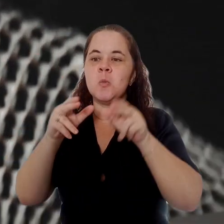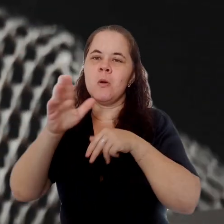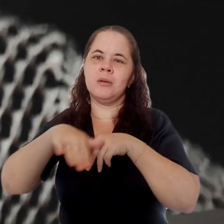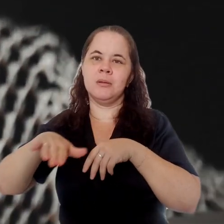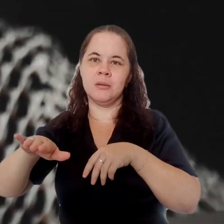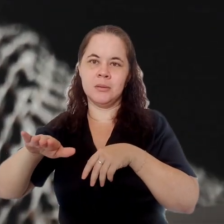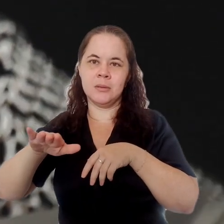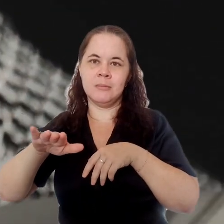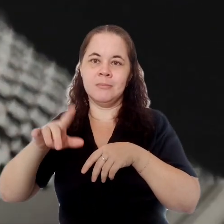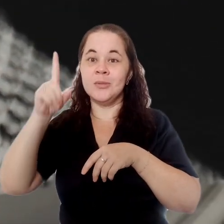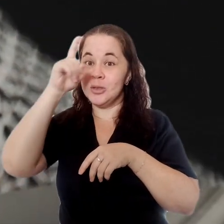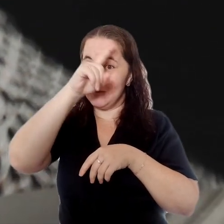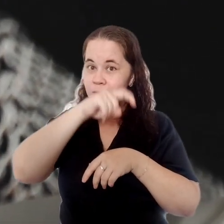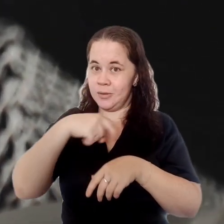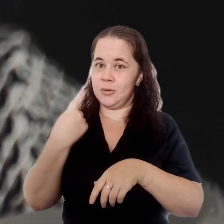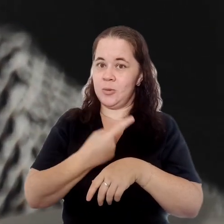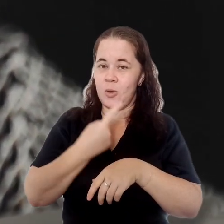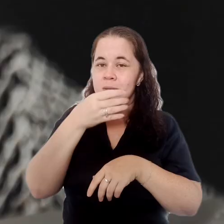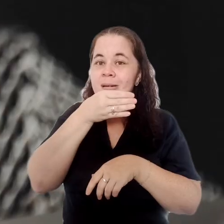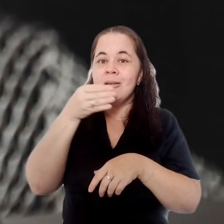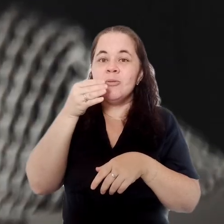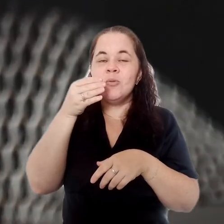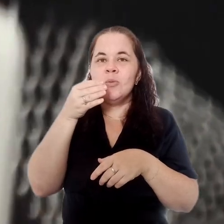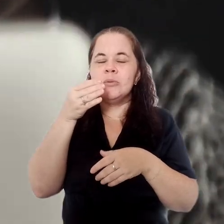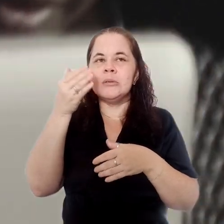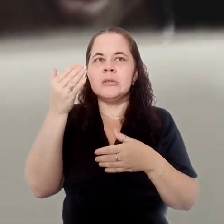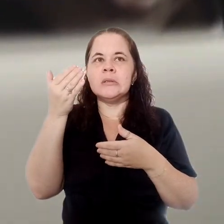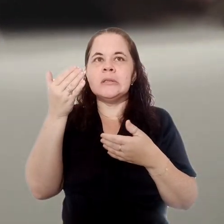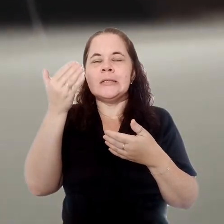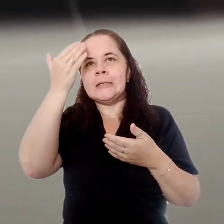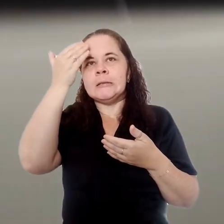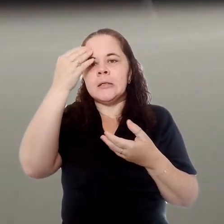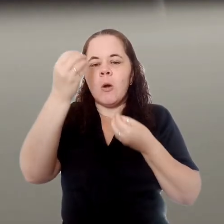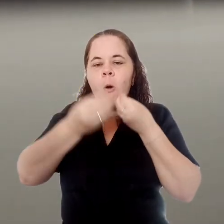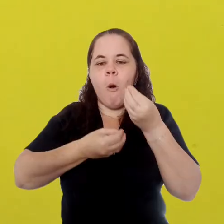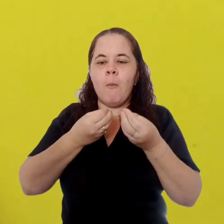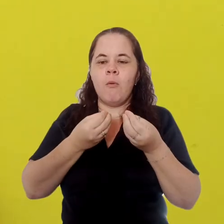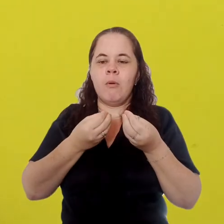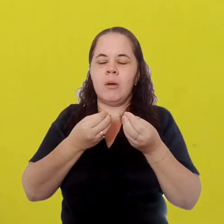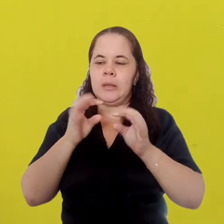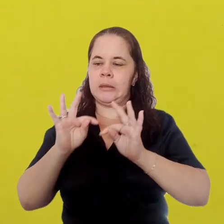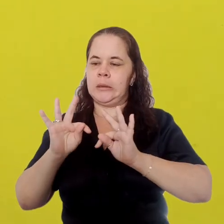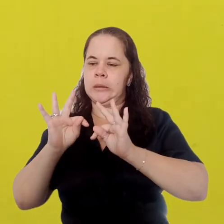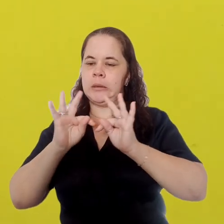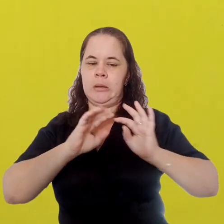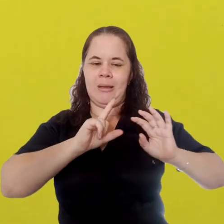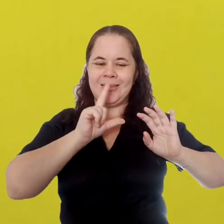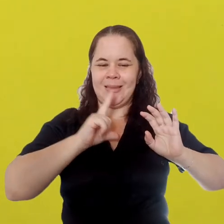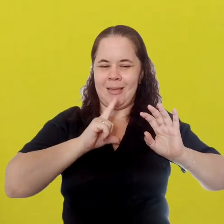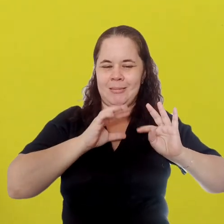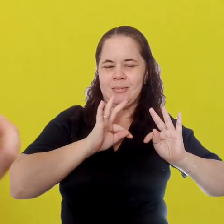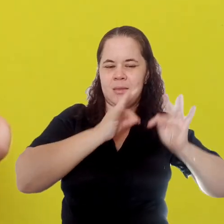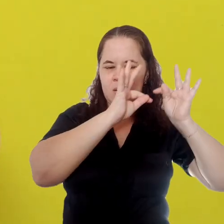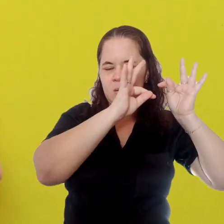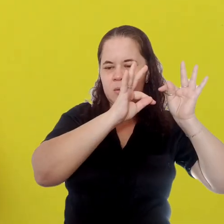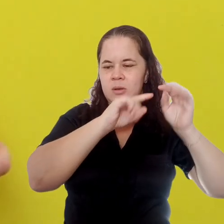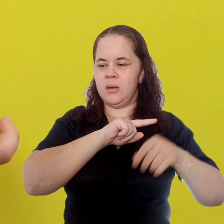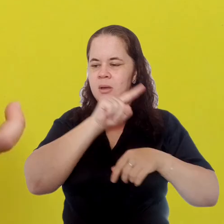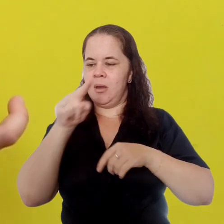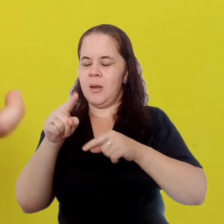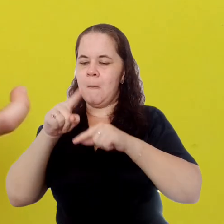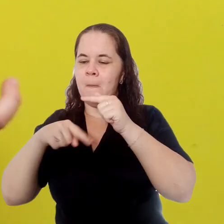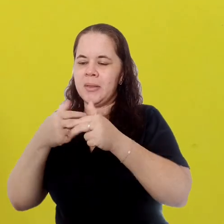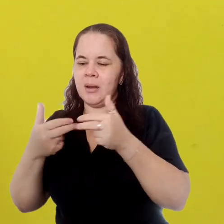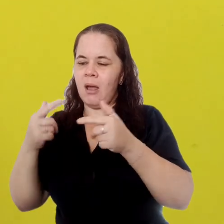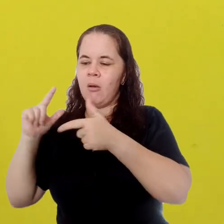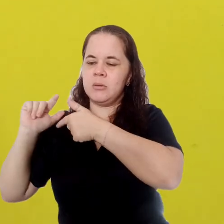compreender, dentro desse universo, um equilíbrio, porque afinal nem tudo que é tecnológico é alienante, como eu falei no início do vídeo, assim